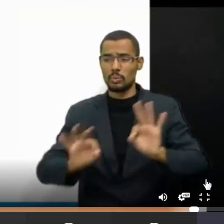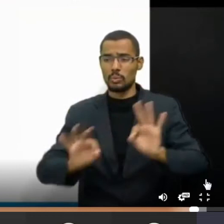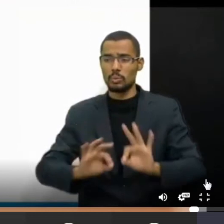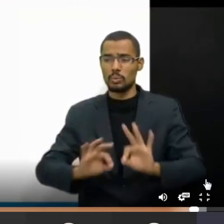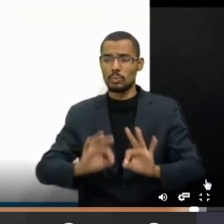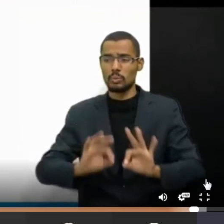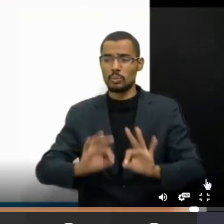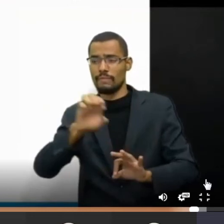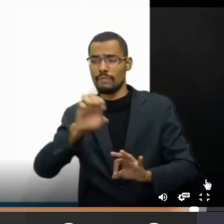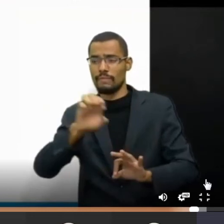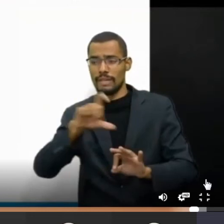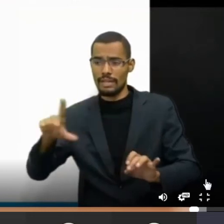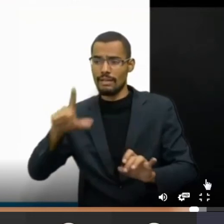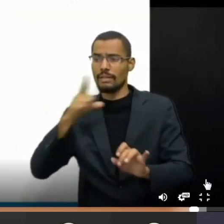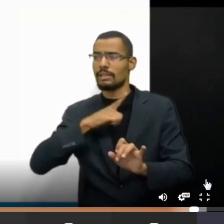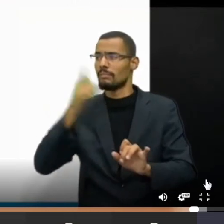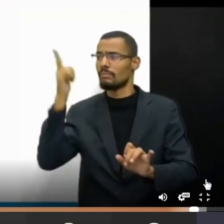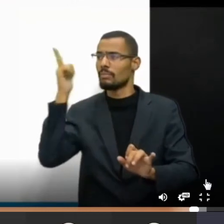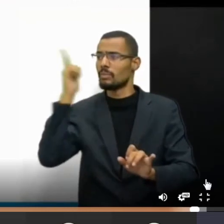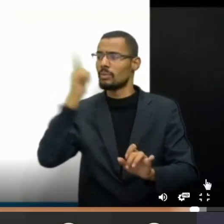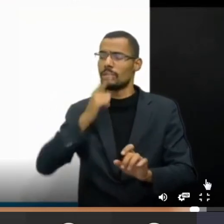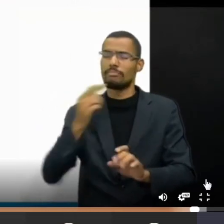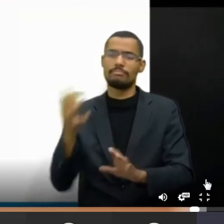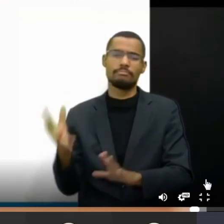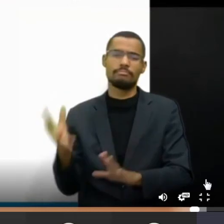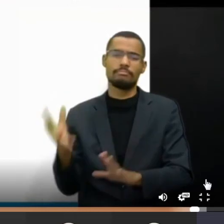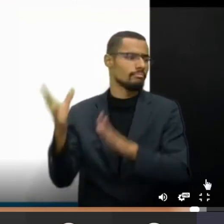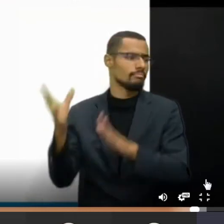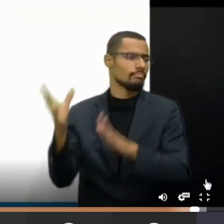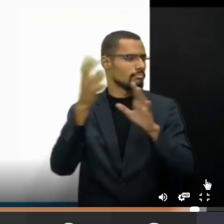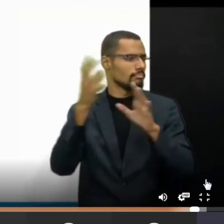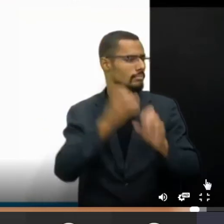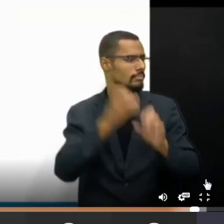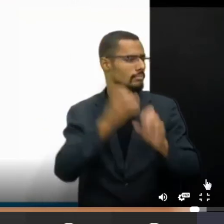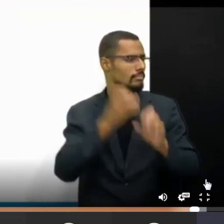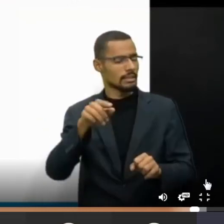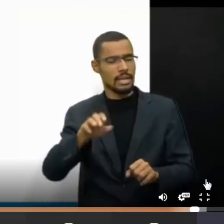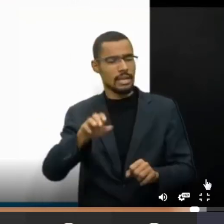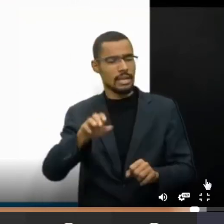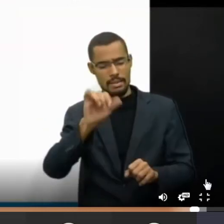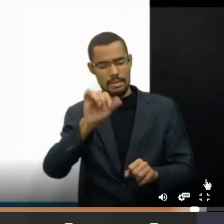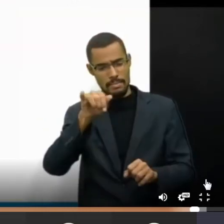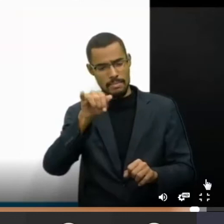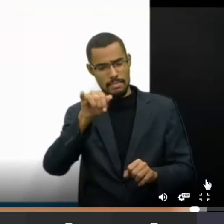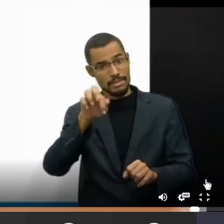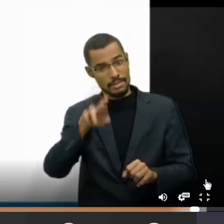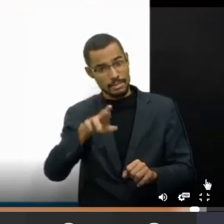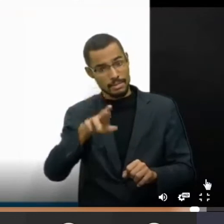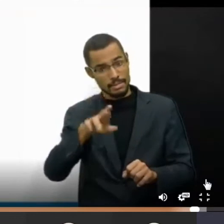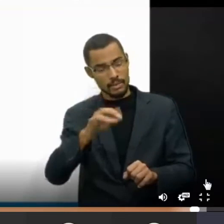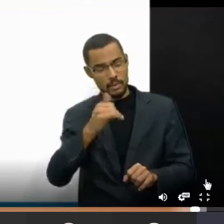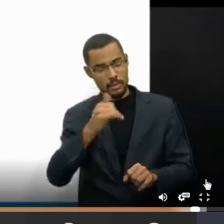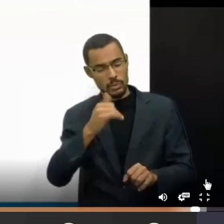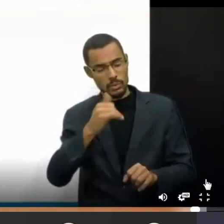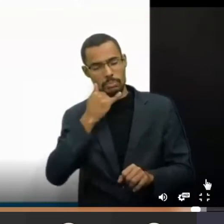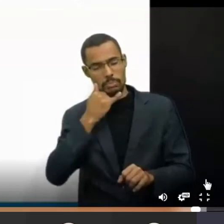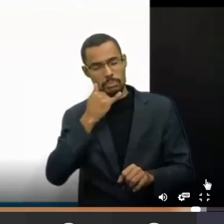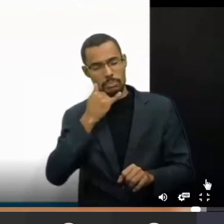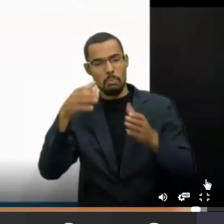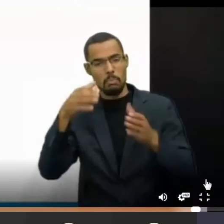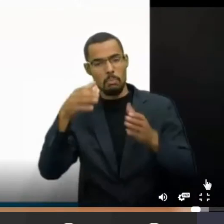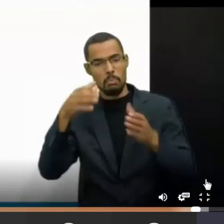bolo fecal vai passar, então, o bolo alimentar, né, que está sendo transformado em